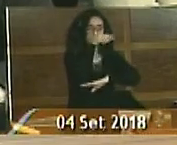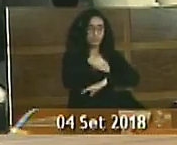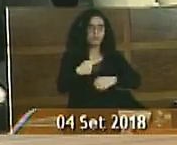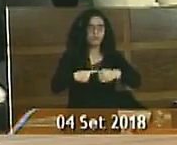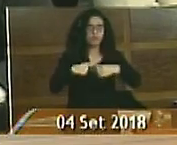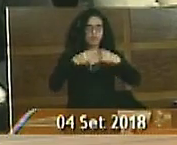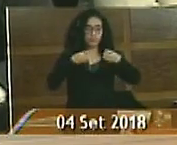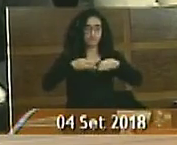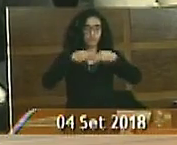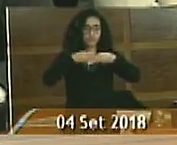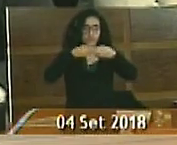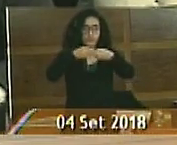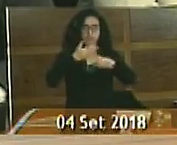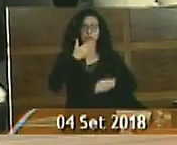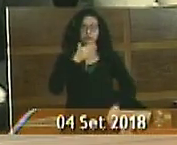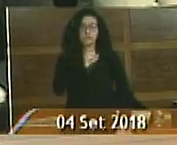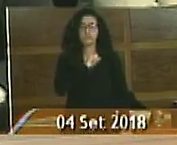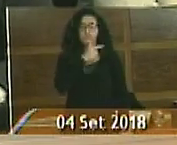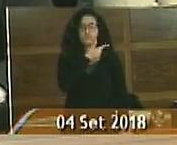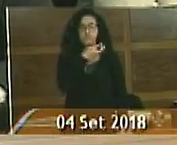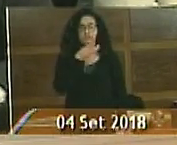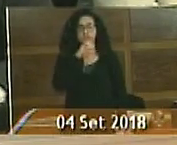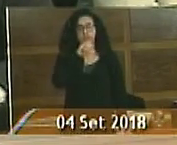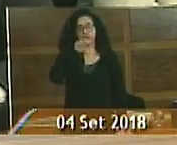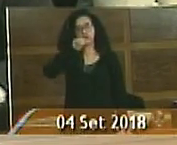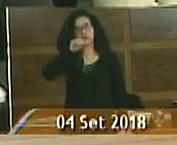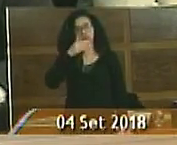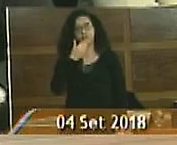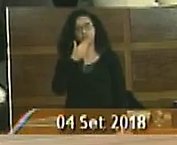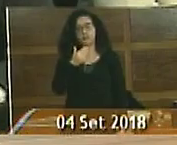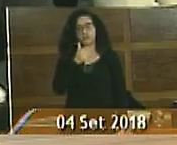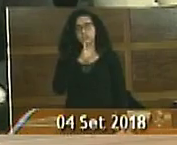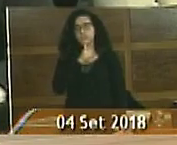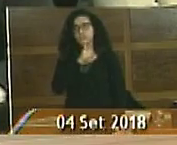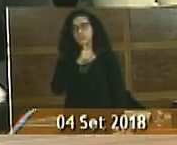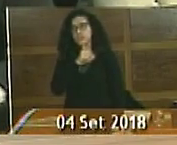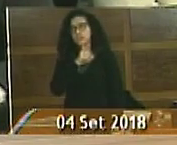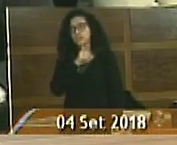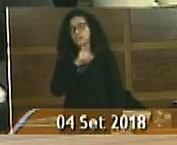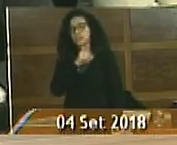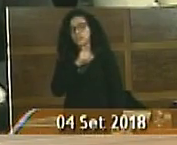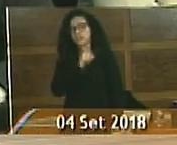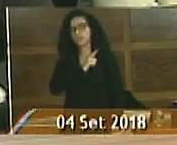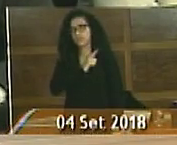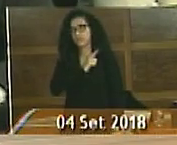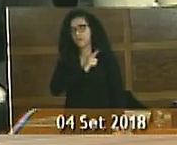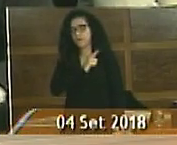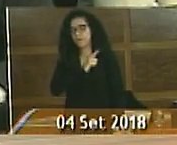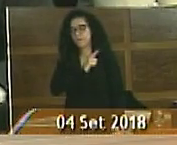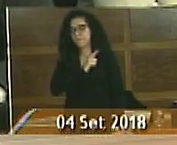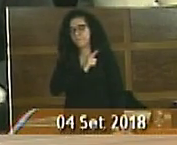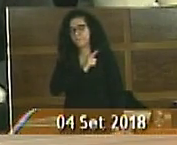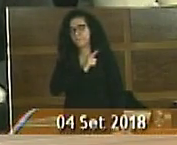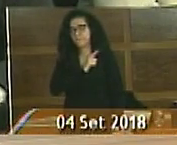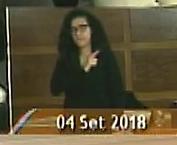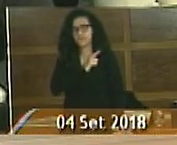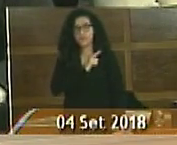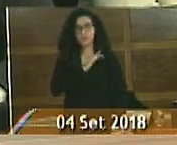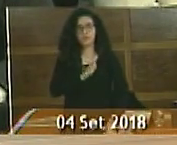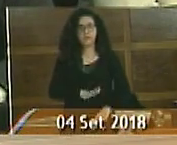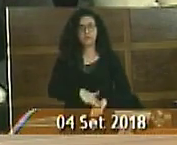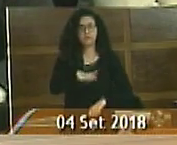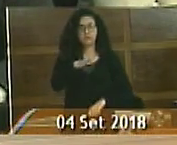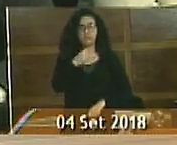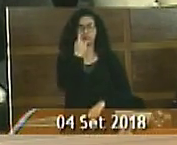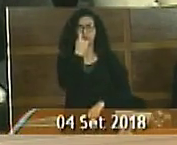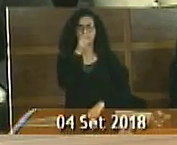Marinas. Indicação 2390, que seja estruturado e implantado mais um programa de estratégia